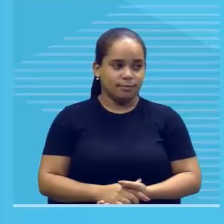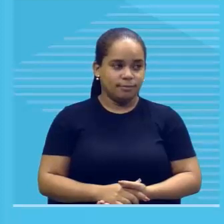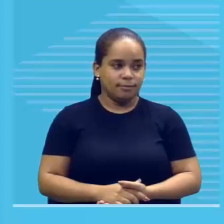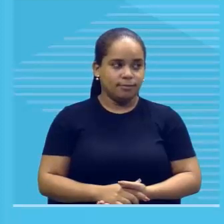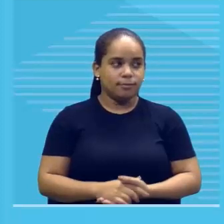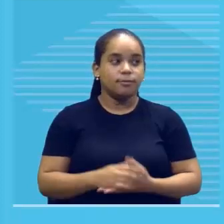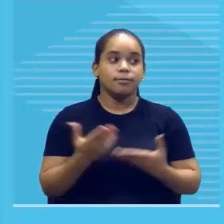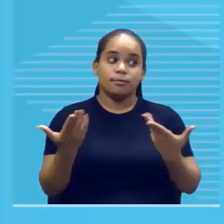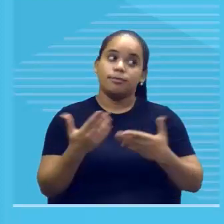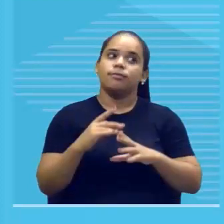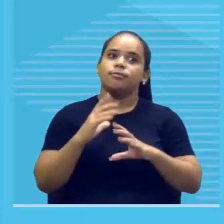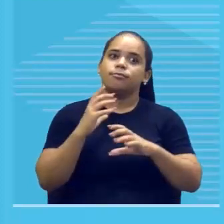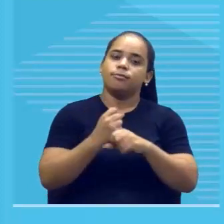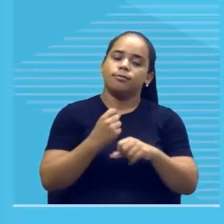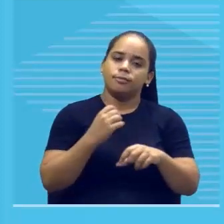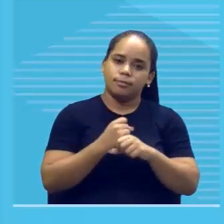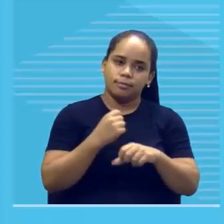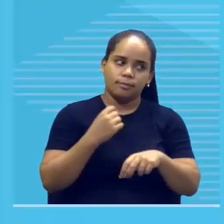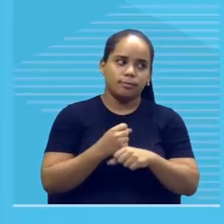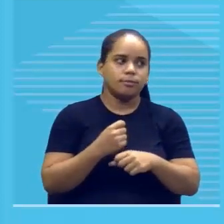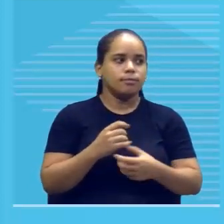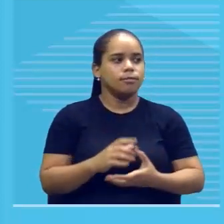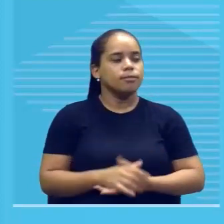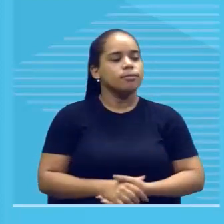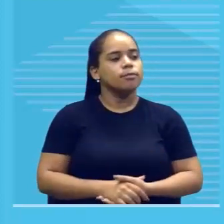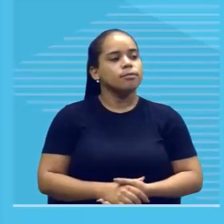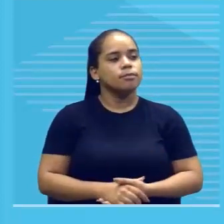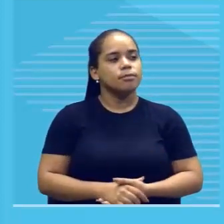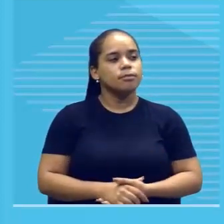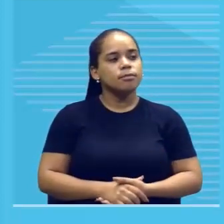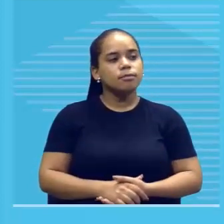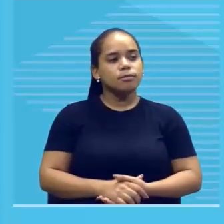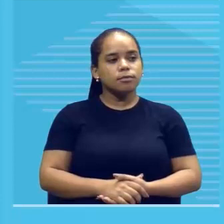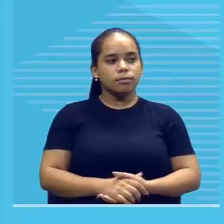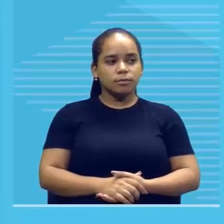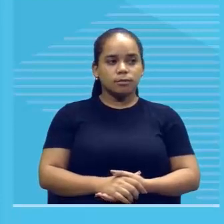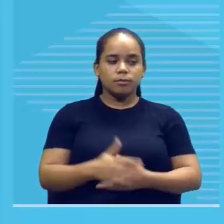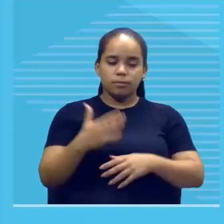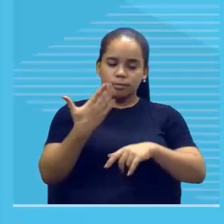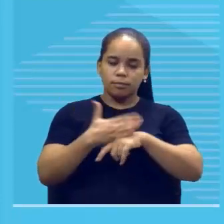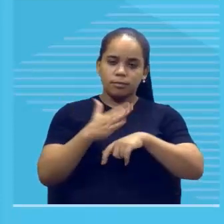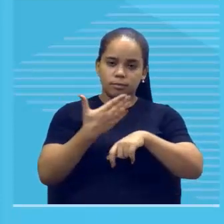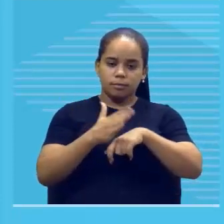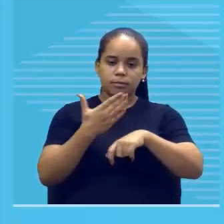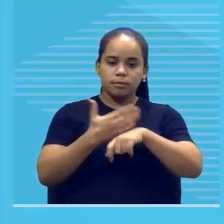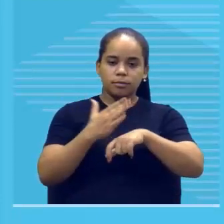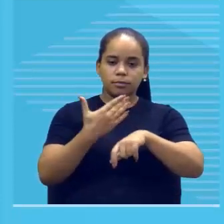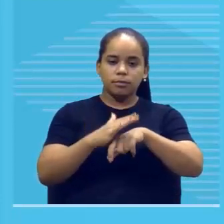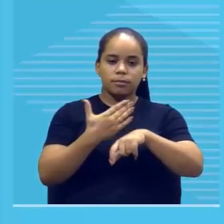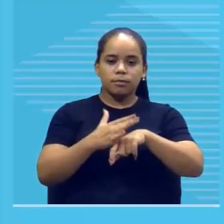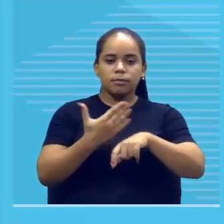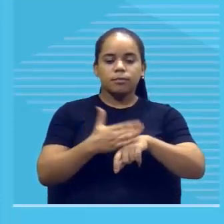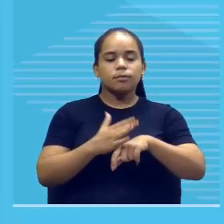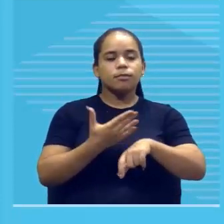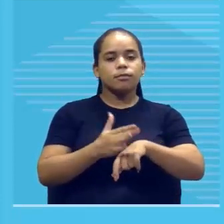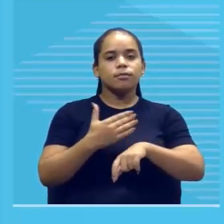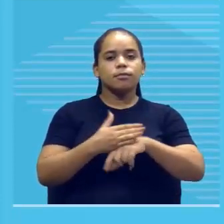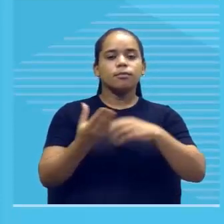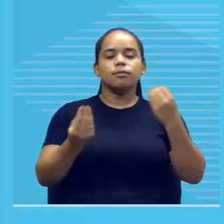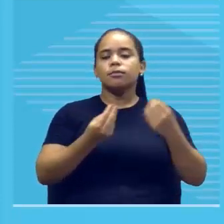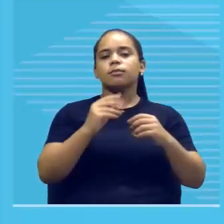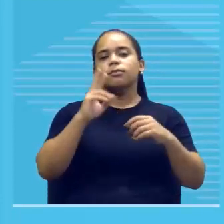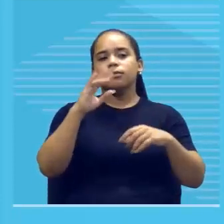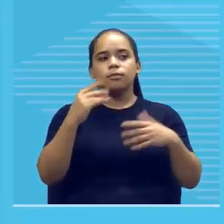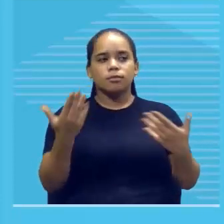tá tabuada a beleza tabuada questão de prática tá certo aí vai ficar